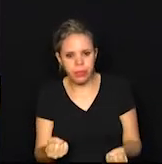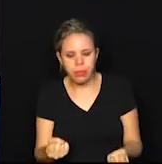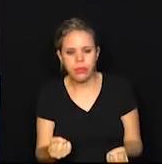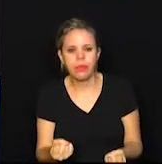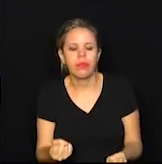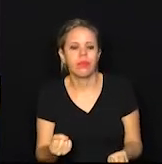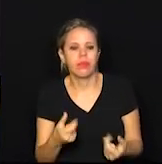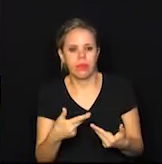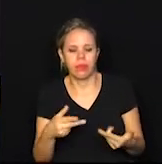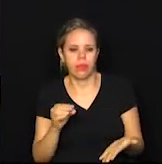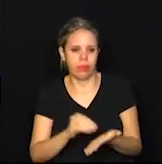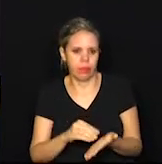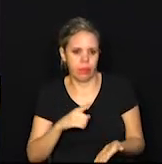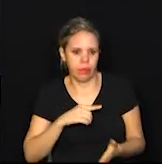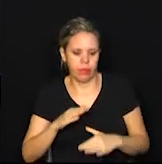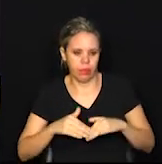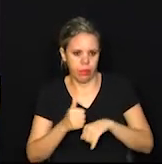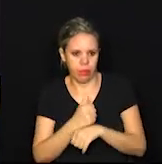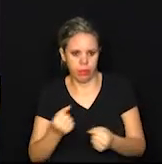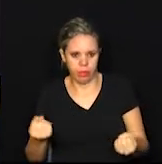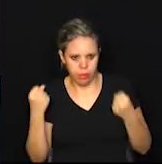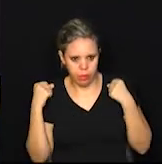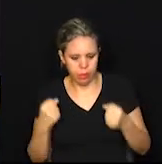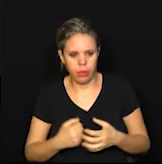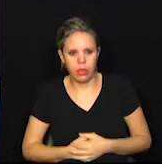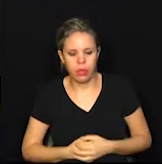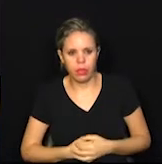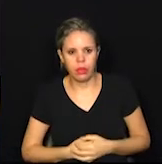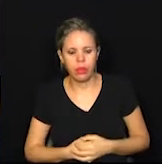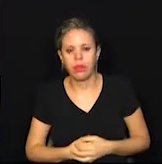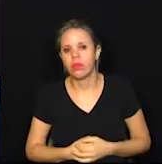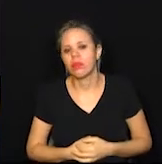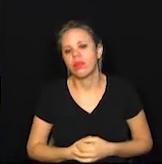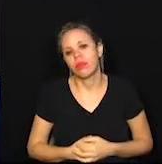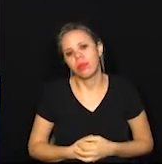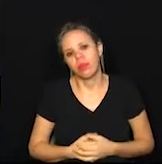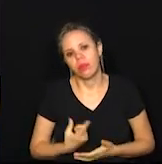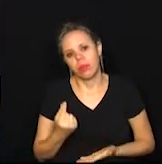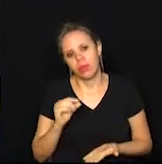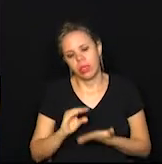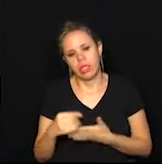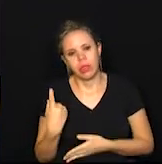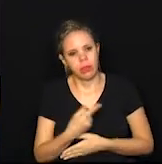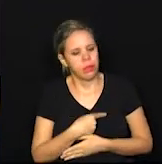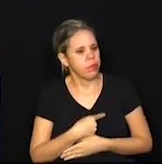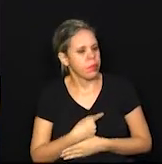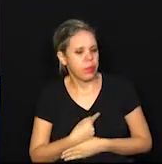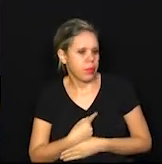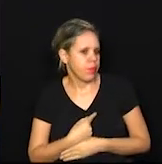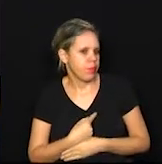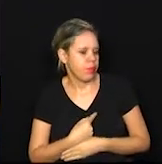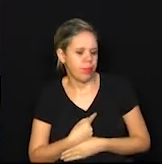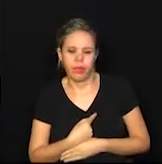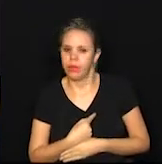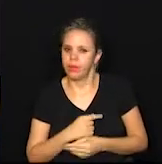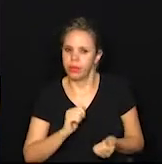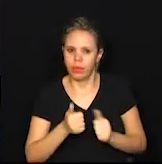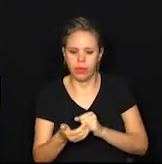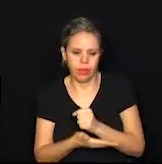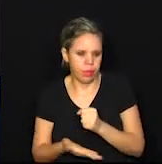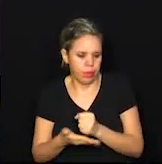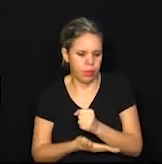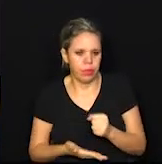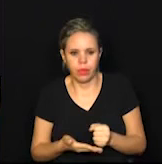lacuna que a gente tem com o profissional de educação física. A questão do FADA, que é um fundo nosso de desporto amador, a